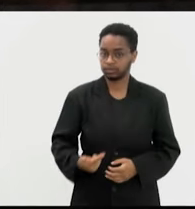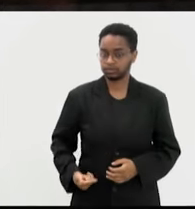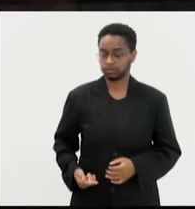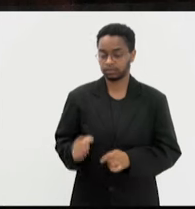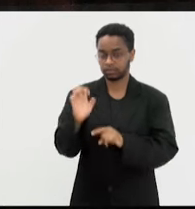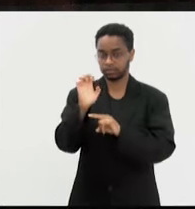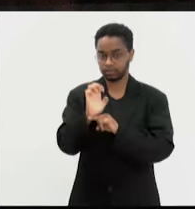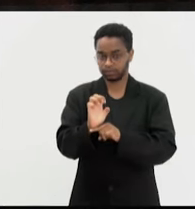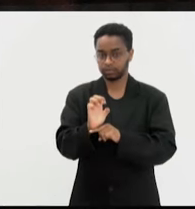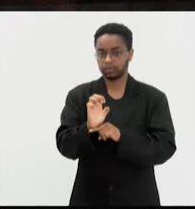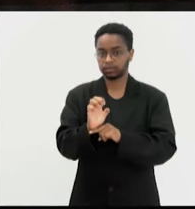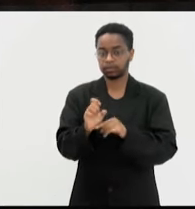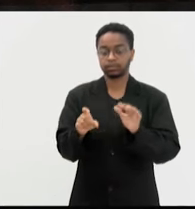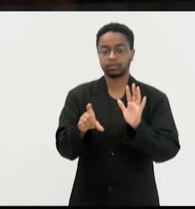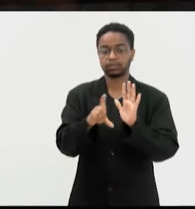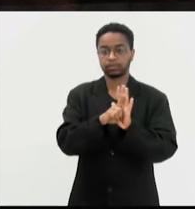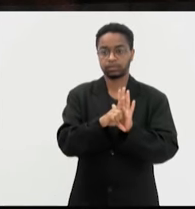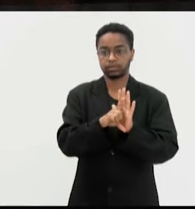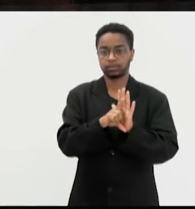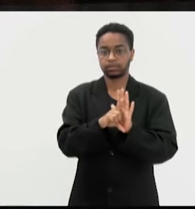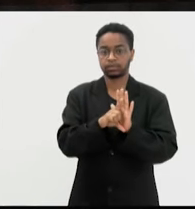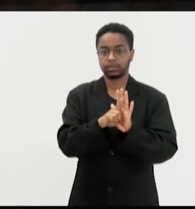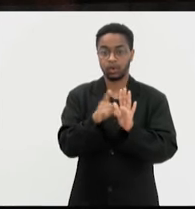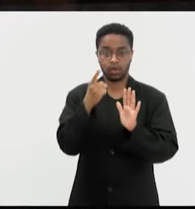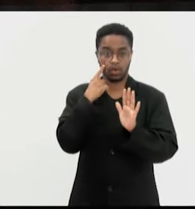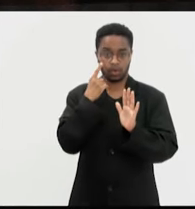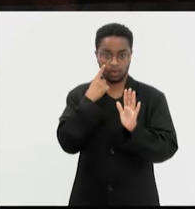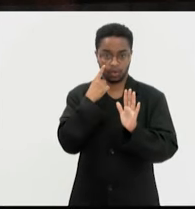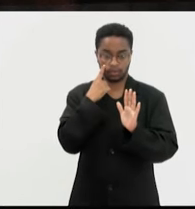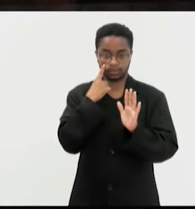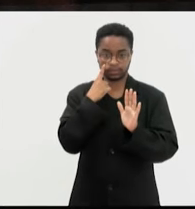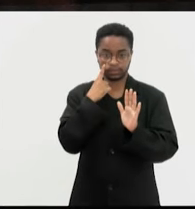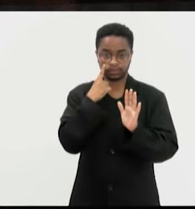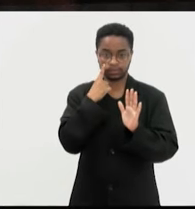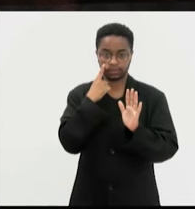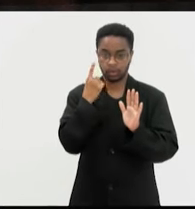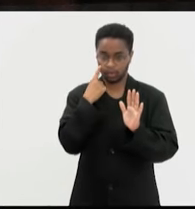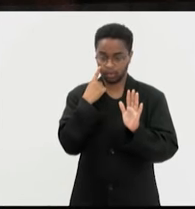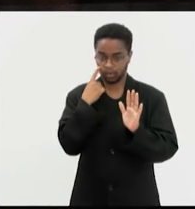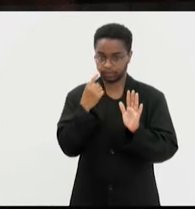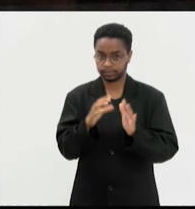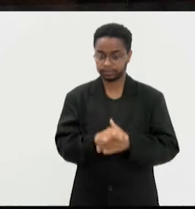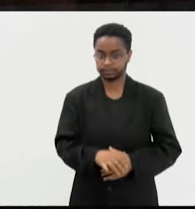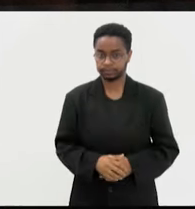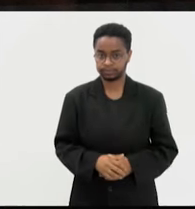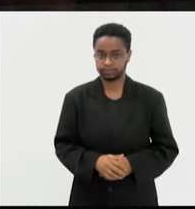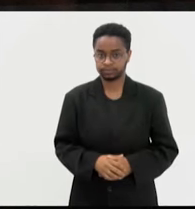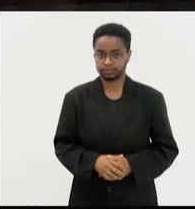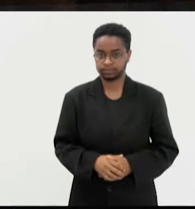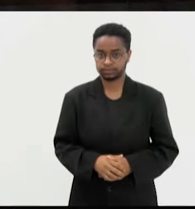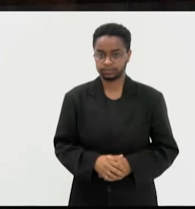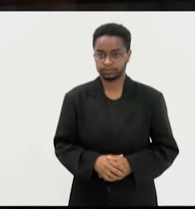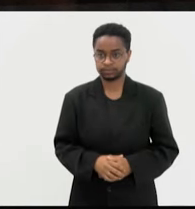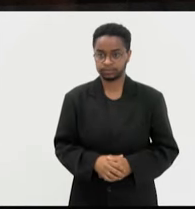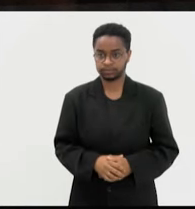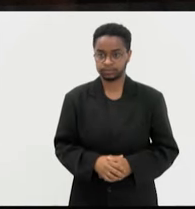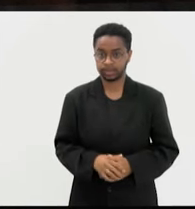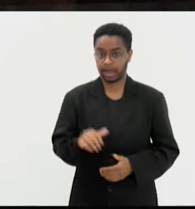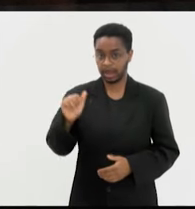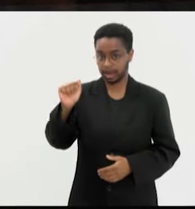Estado as leis que olha aqui Nobre Deputado aí a